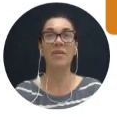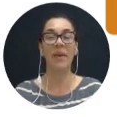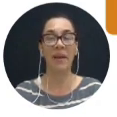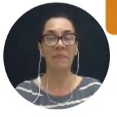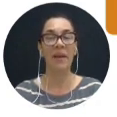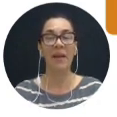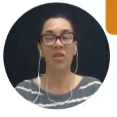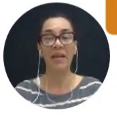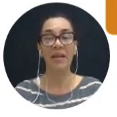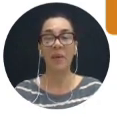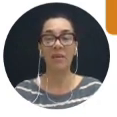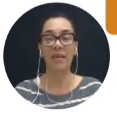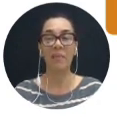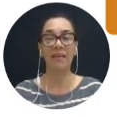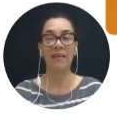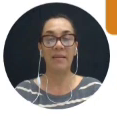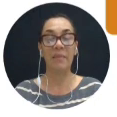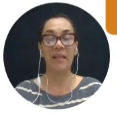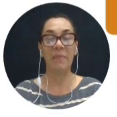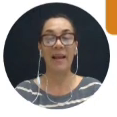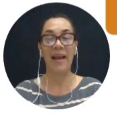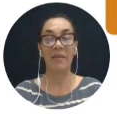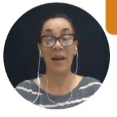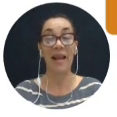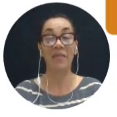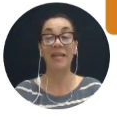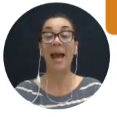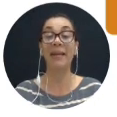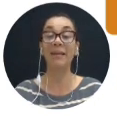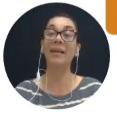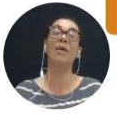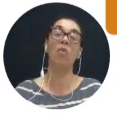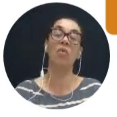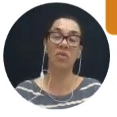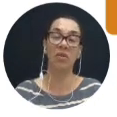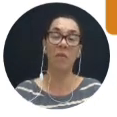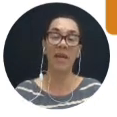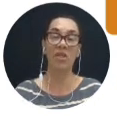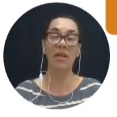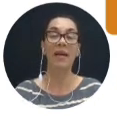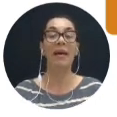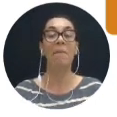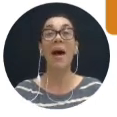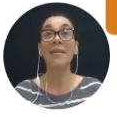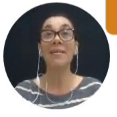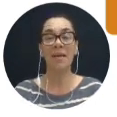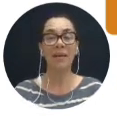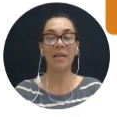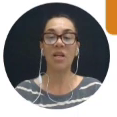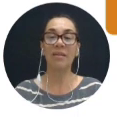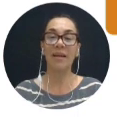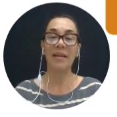final 12B, diz respeito a segmentar palavras, ainda que não convencionalmente,